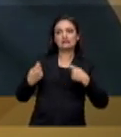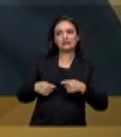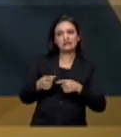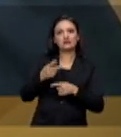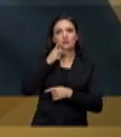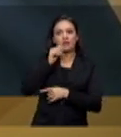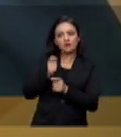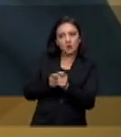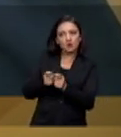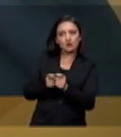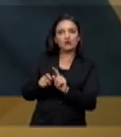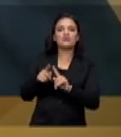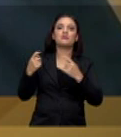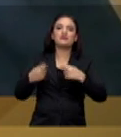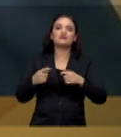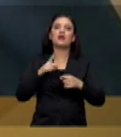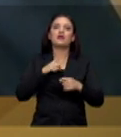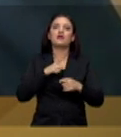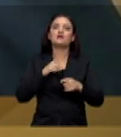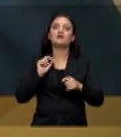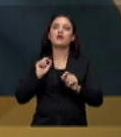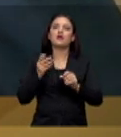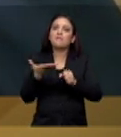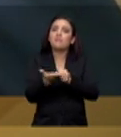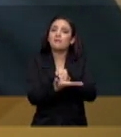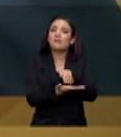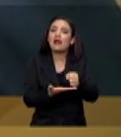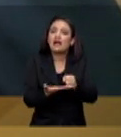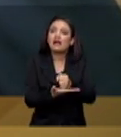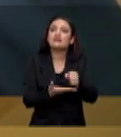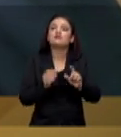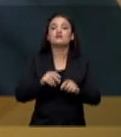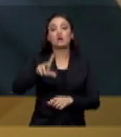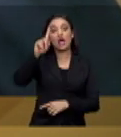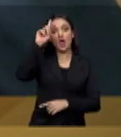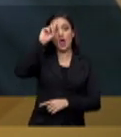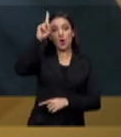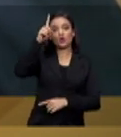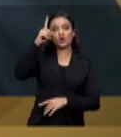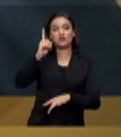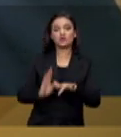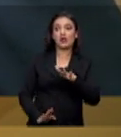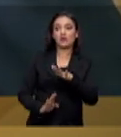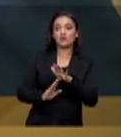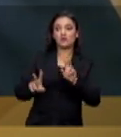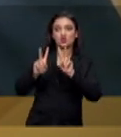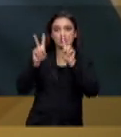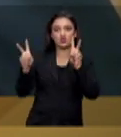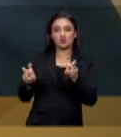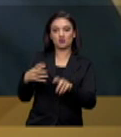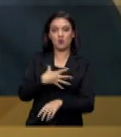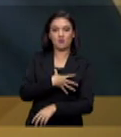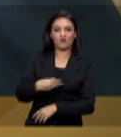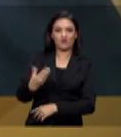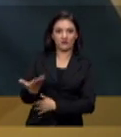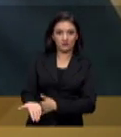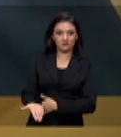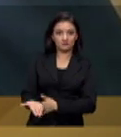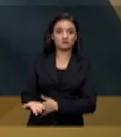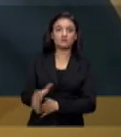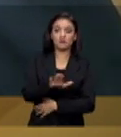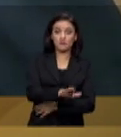constantemente legitimado por fundamentação da sua autoridade com relação aos seus filhos. As